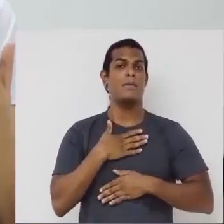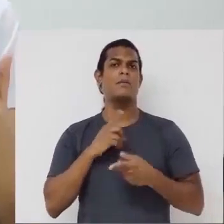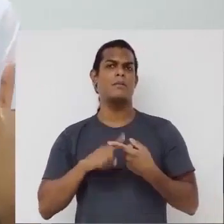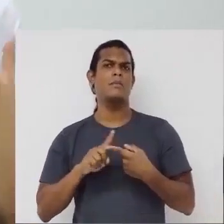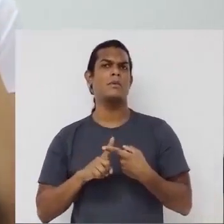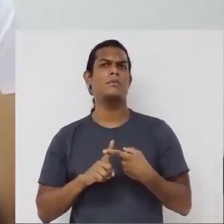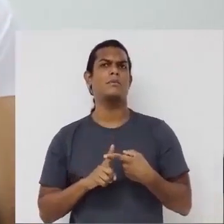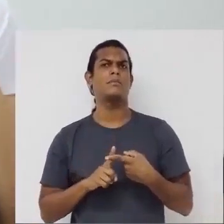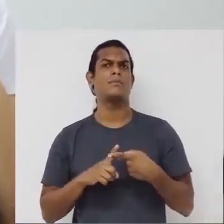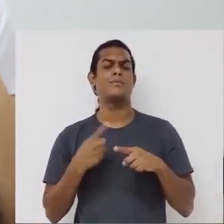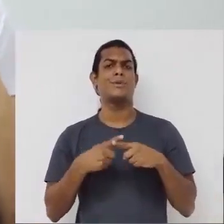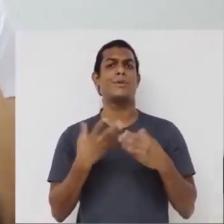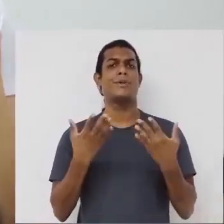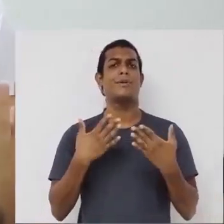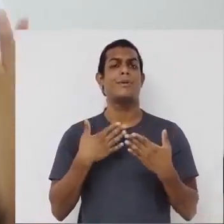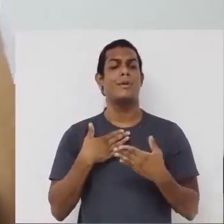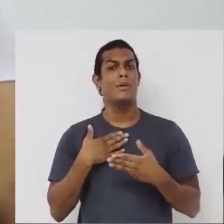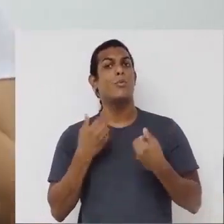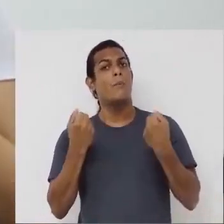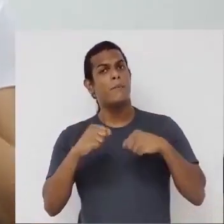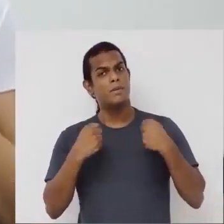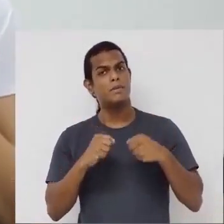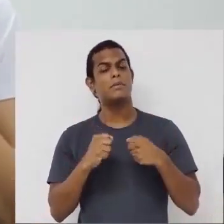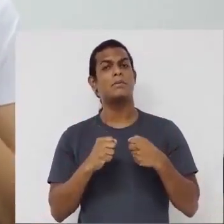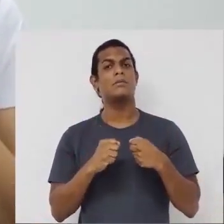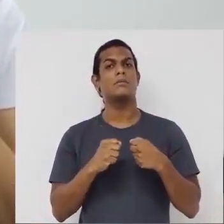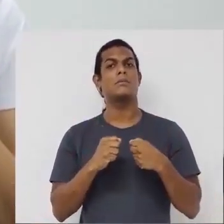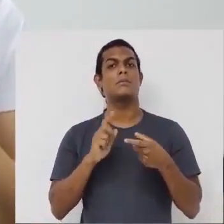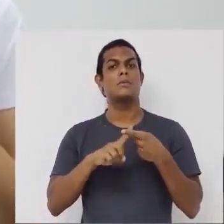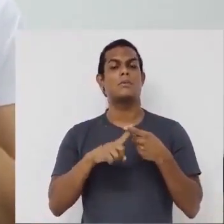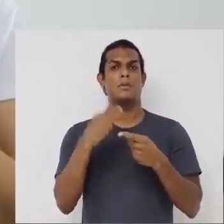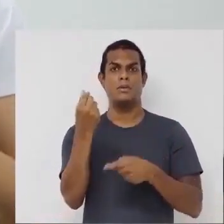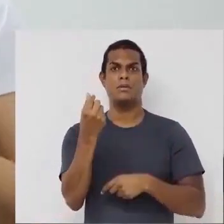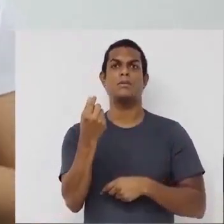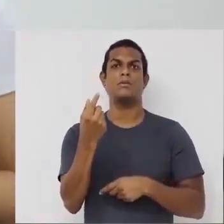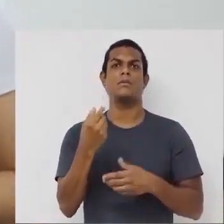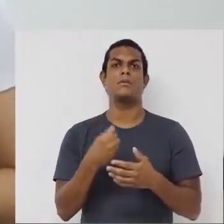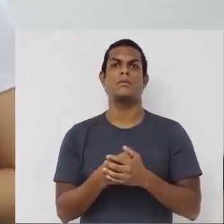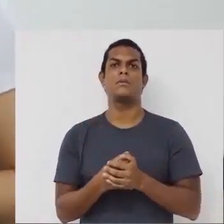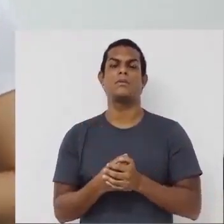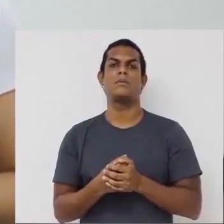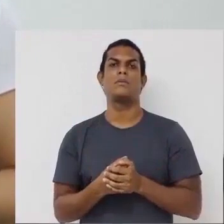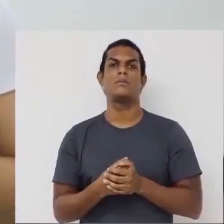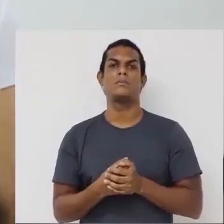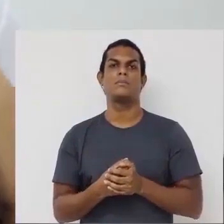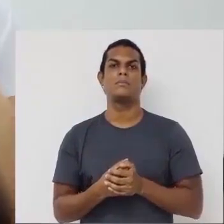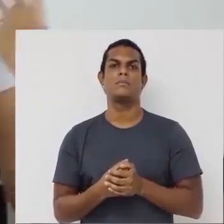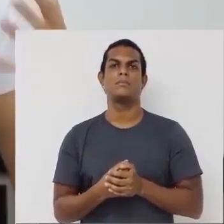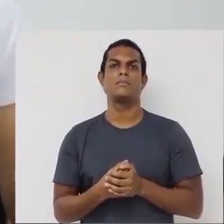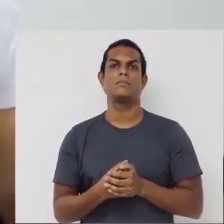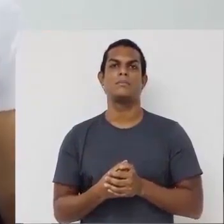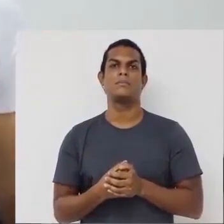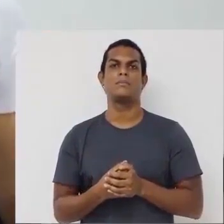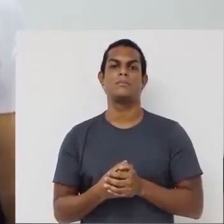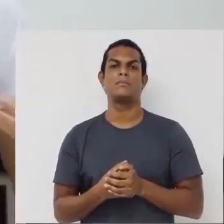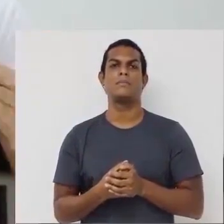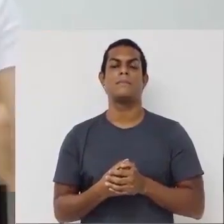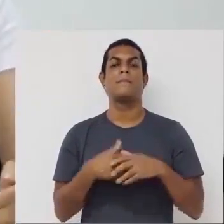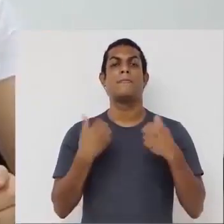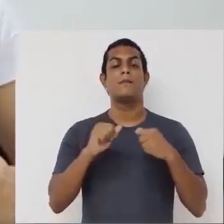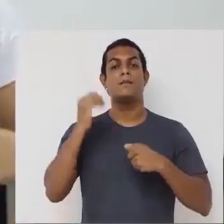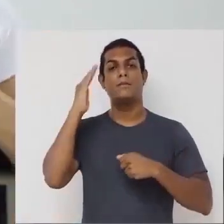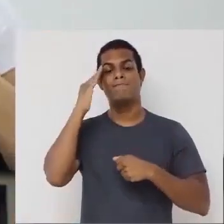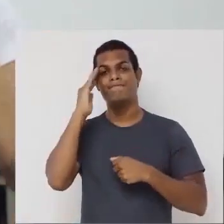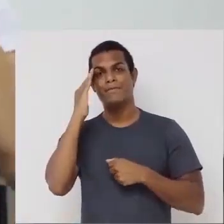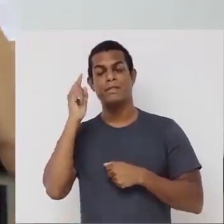eu preciso gerar um lucro que vai para mim, eu que sou o empreendedor, eu que sou o dono dessa empresa. Então, o que a gente vai entender